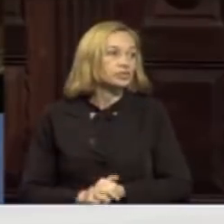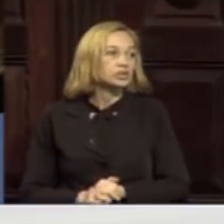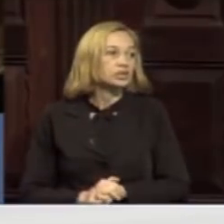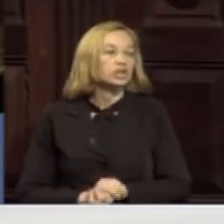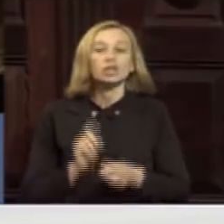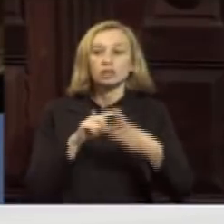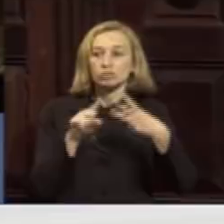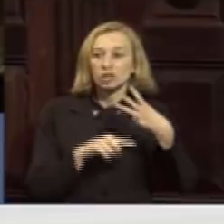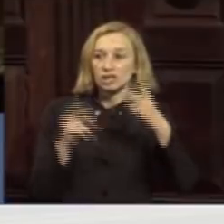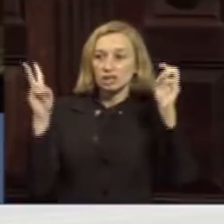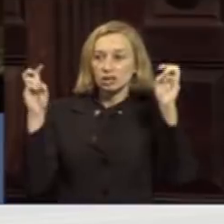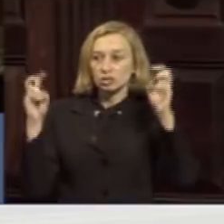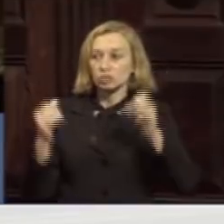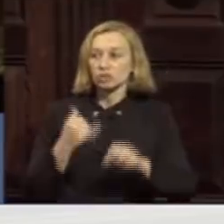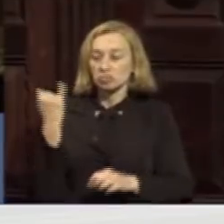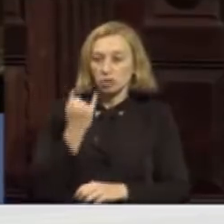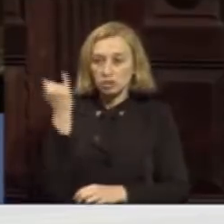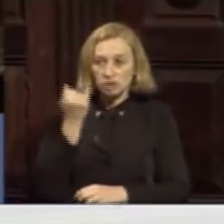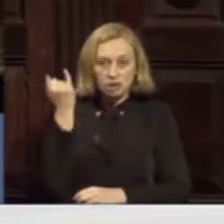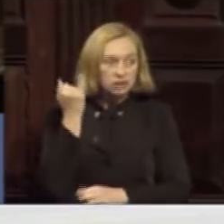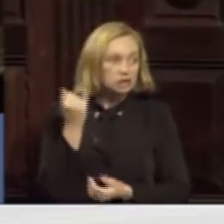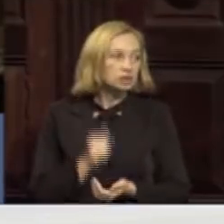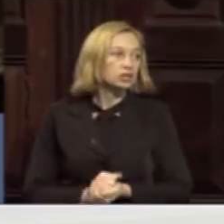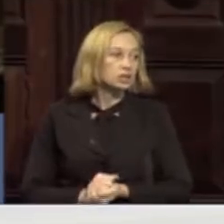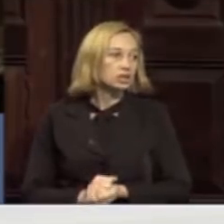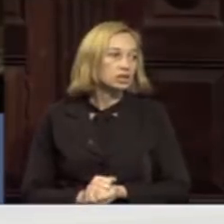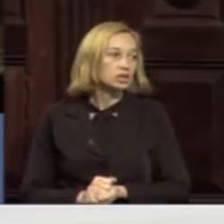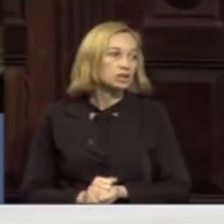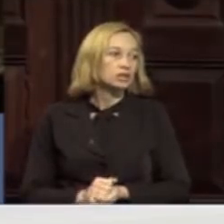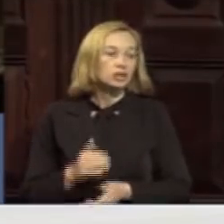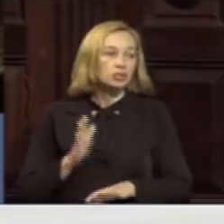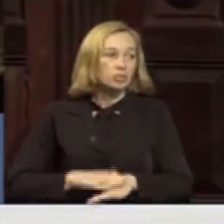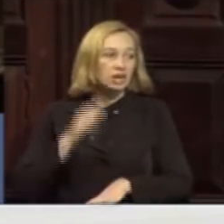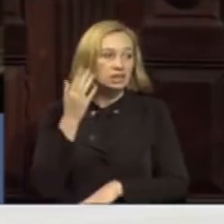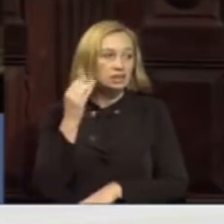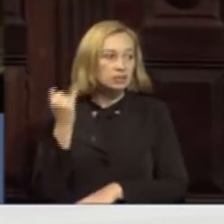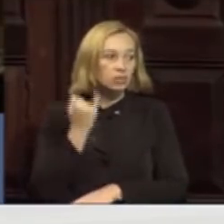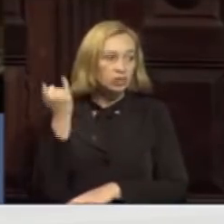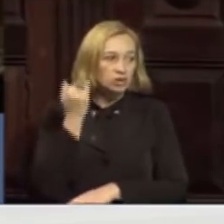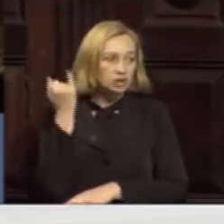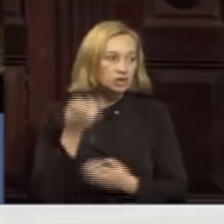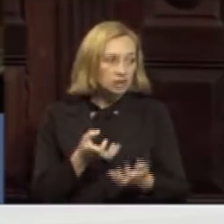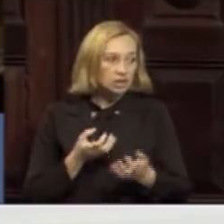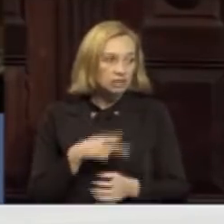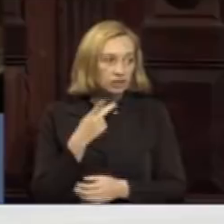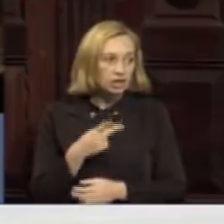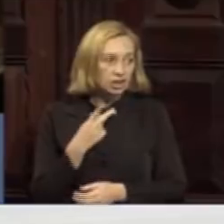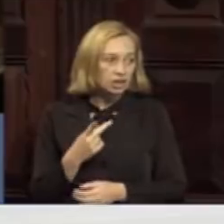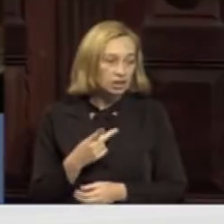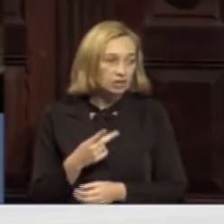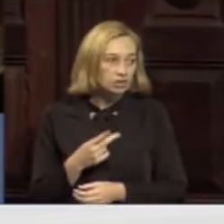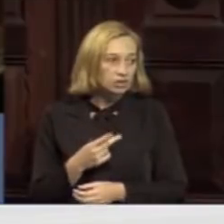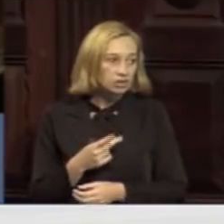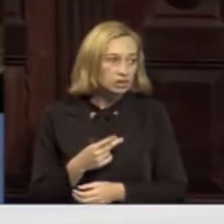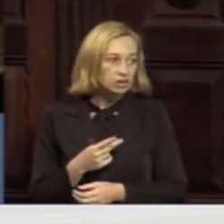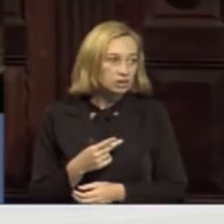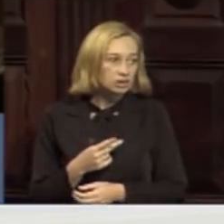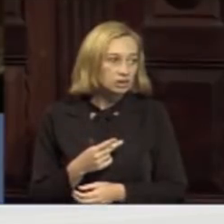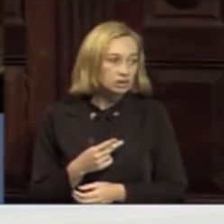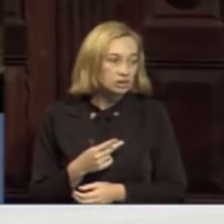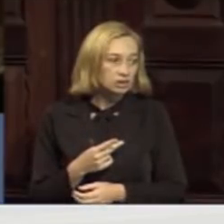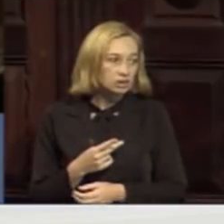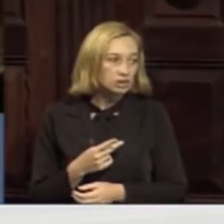3 questões que devem ser equacionadas, mas, de qualquer maneira, o mais importante, eu reitero aqui, está fora de cogitação